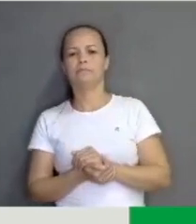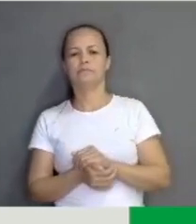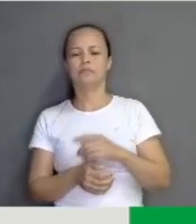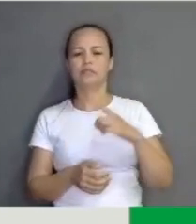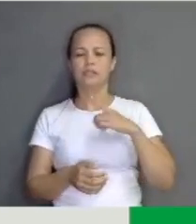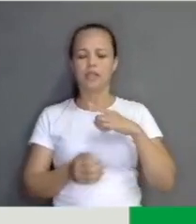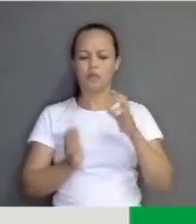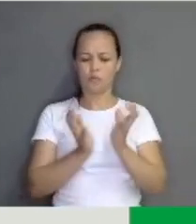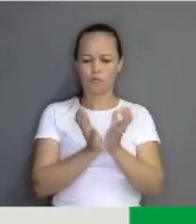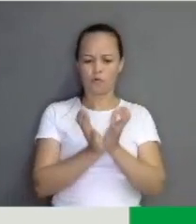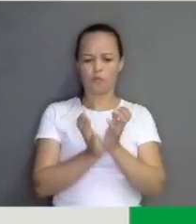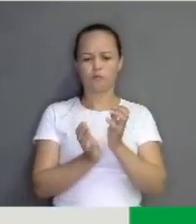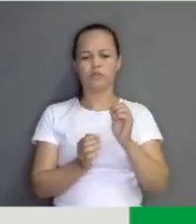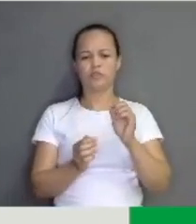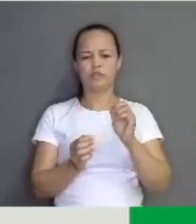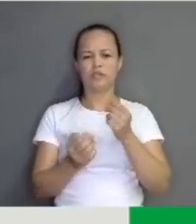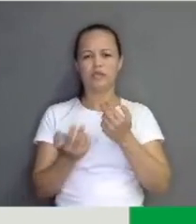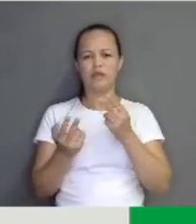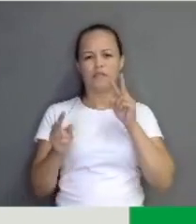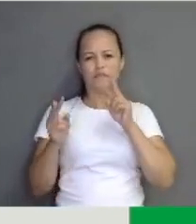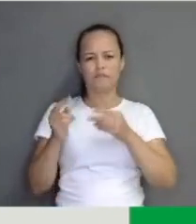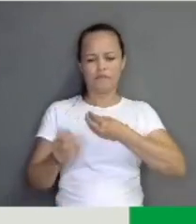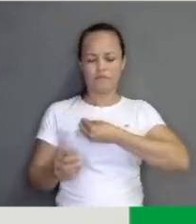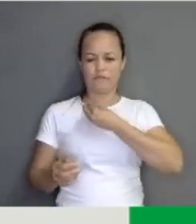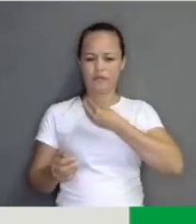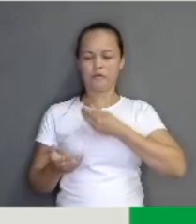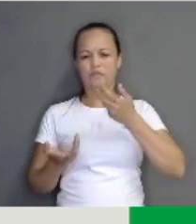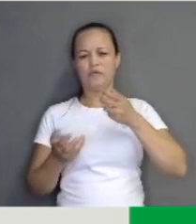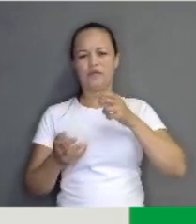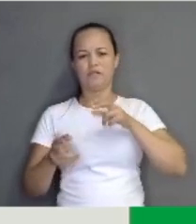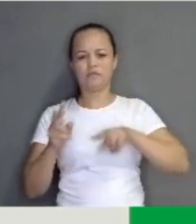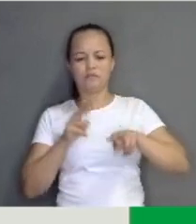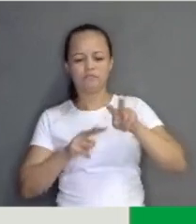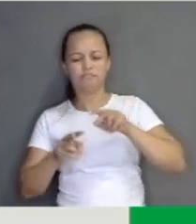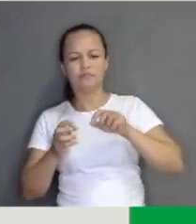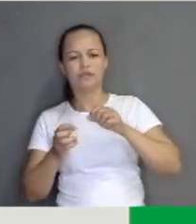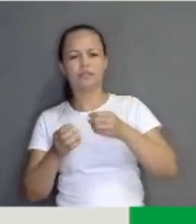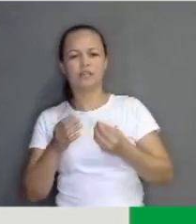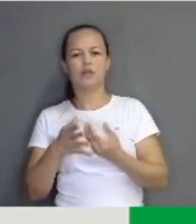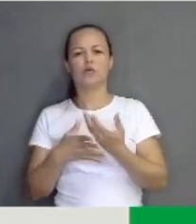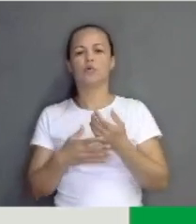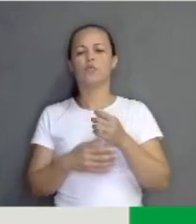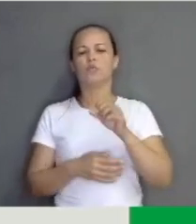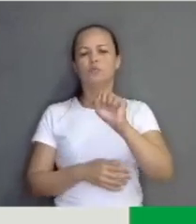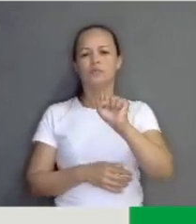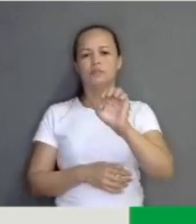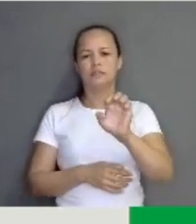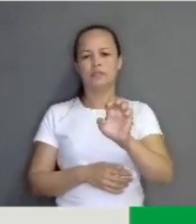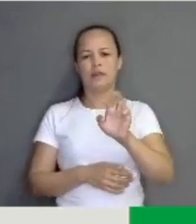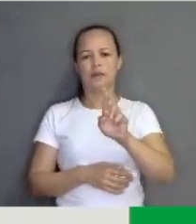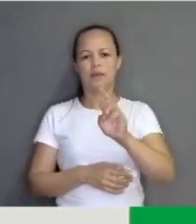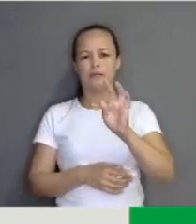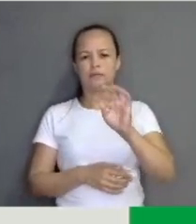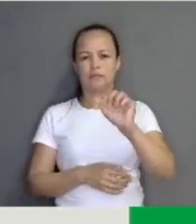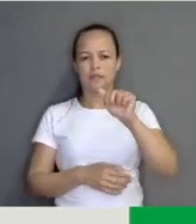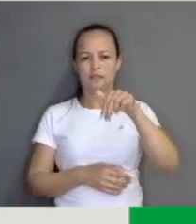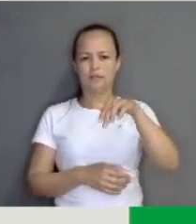evidenciam, né, os costumes mais do interior do estado, o sertanejo, né,